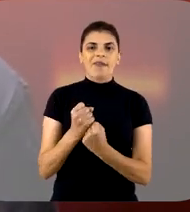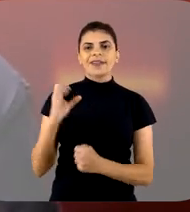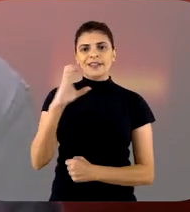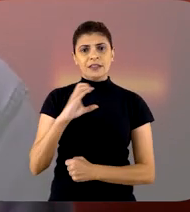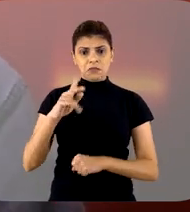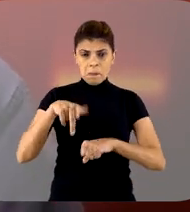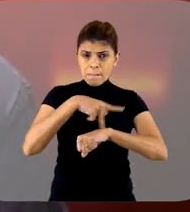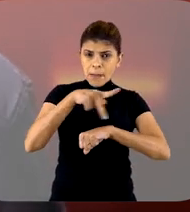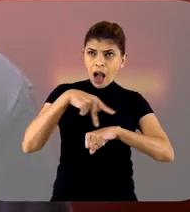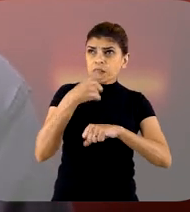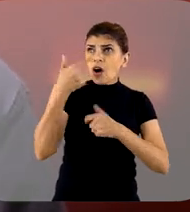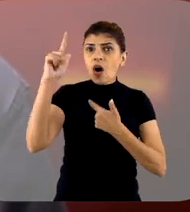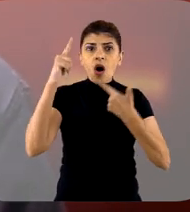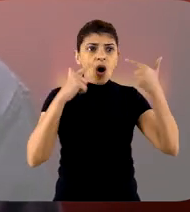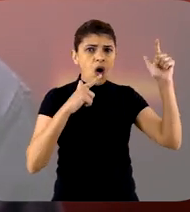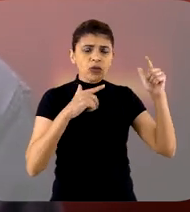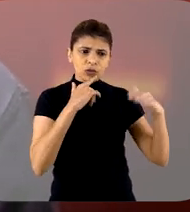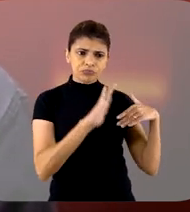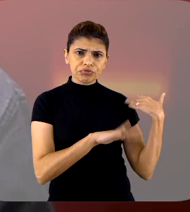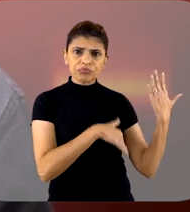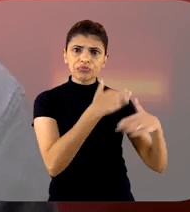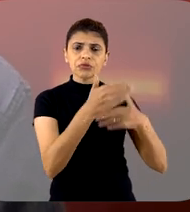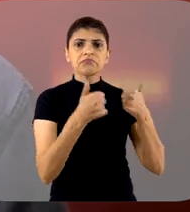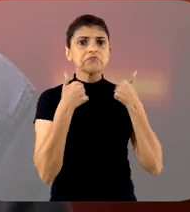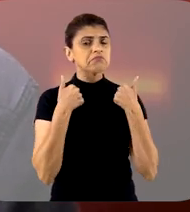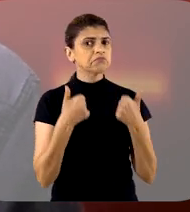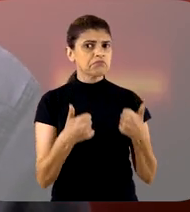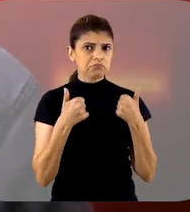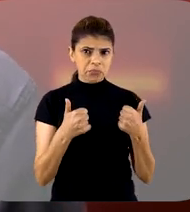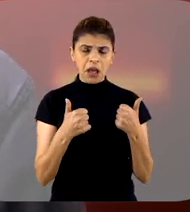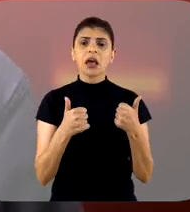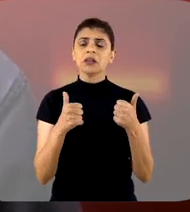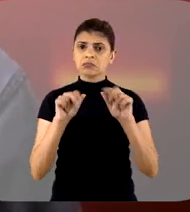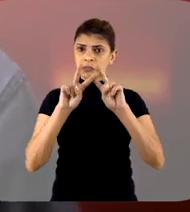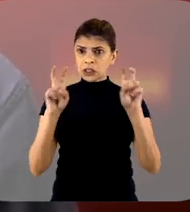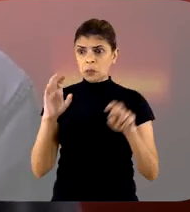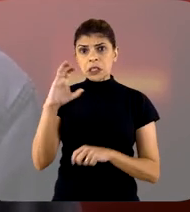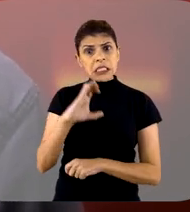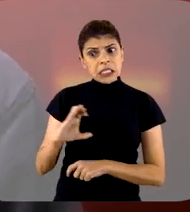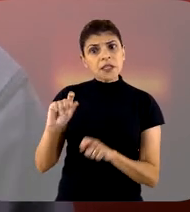dessa ciência. Né? Muitos países que se desenvolvem bem em termos